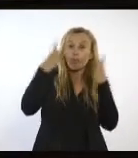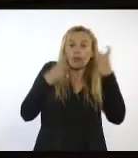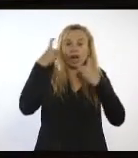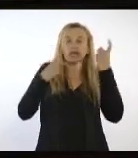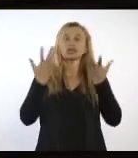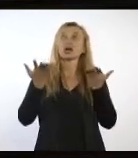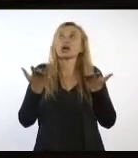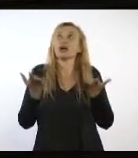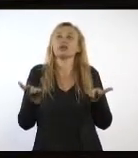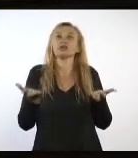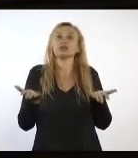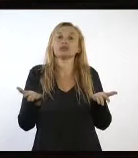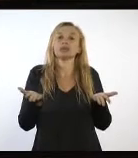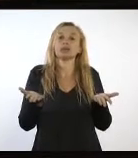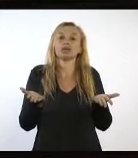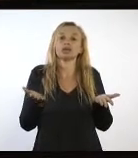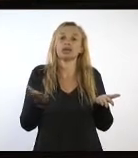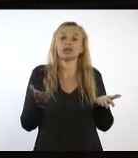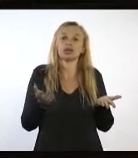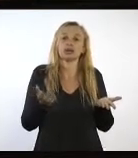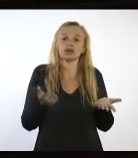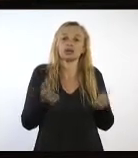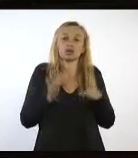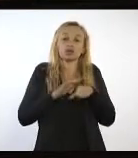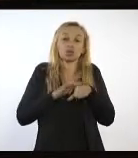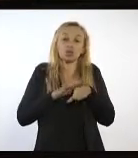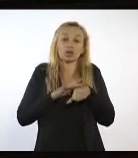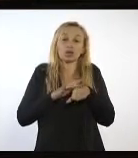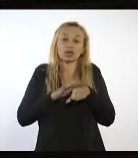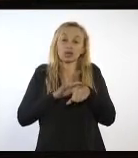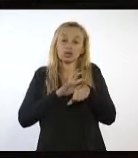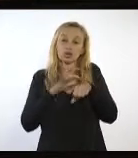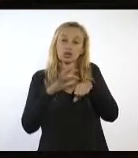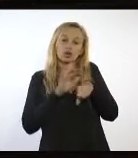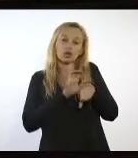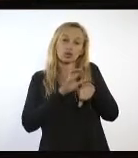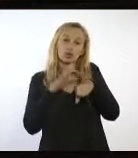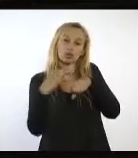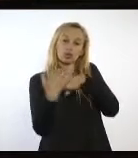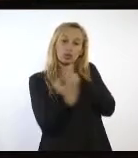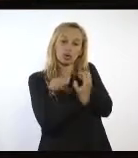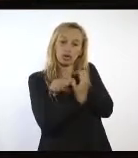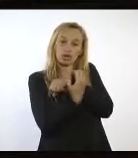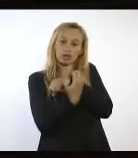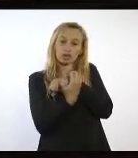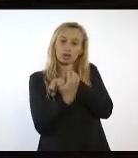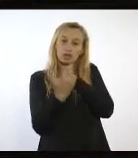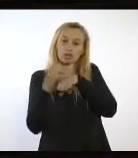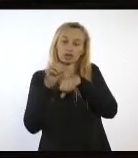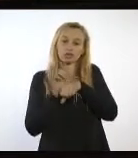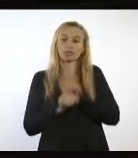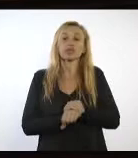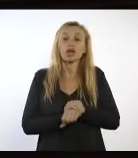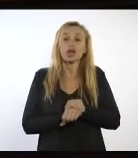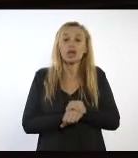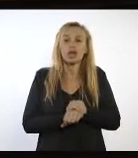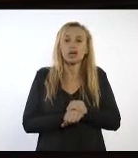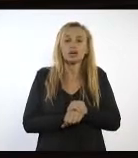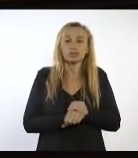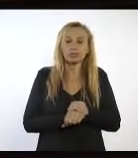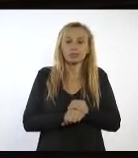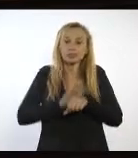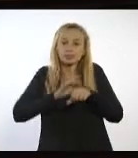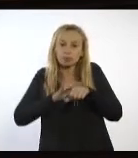sobre a epidemia de coronavírus, ou seja, é uma epidemia que, se a gente